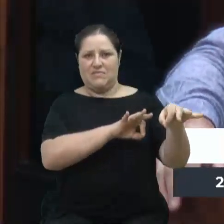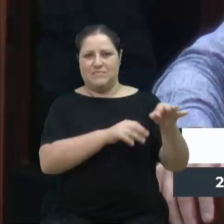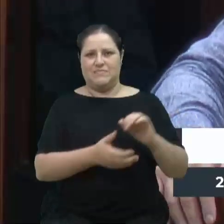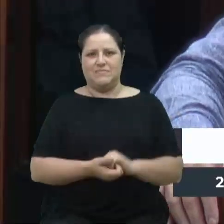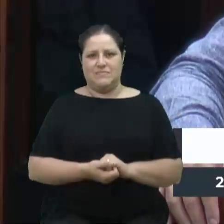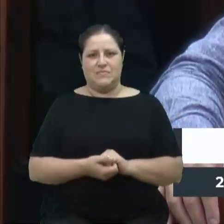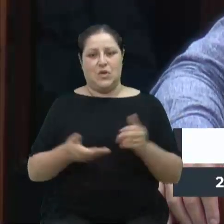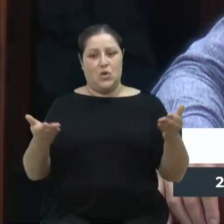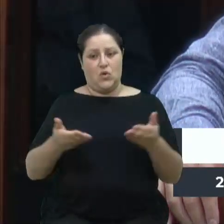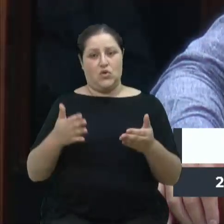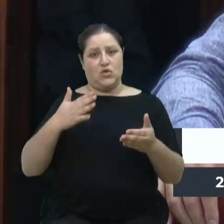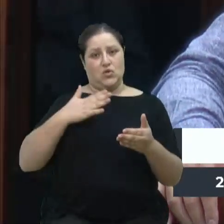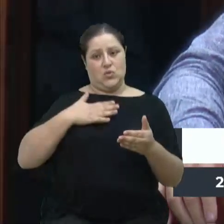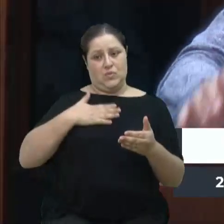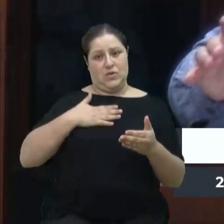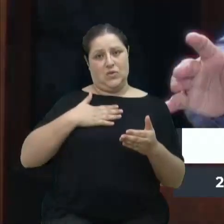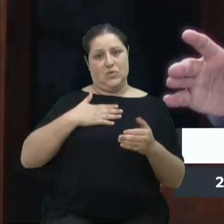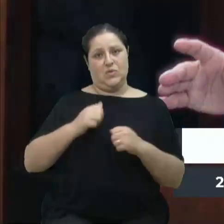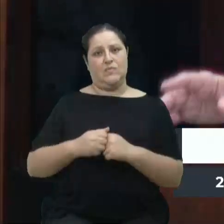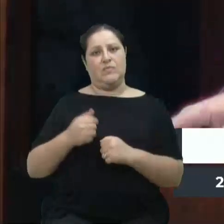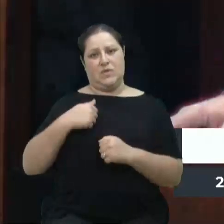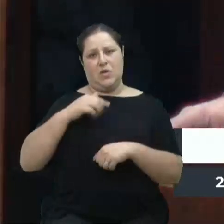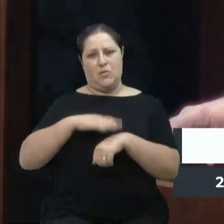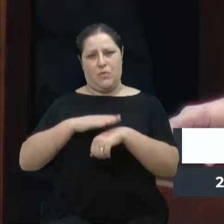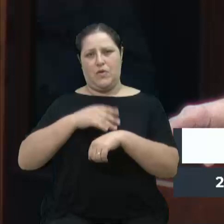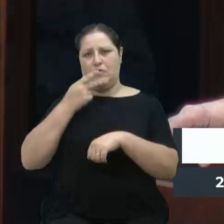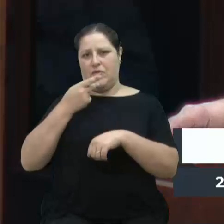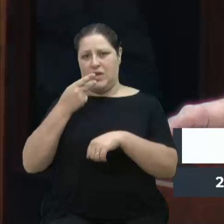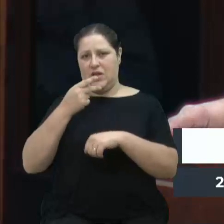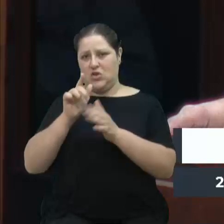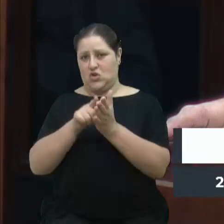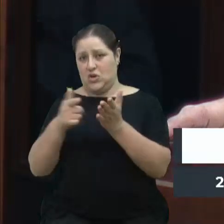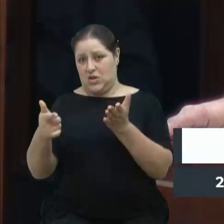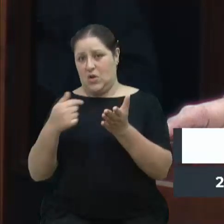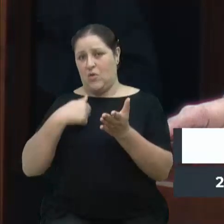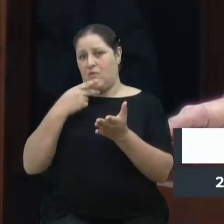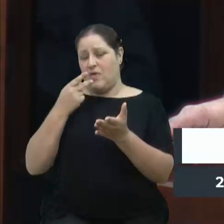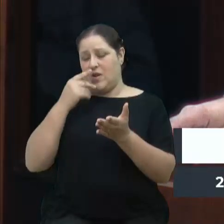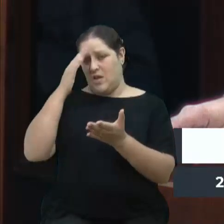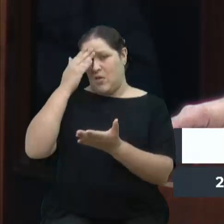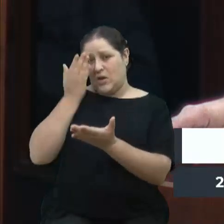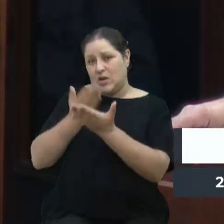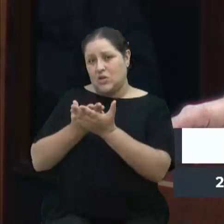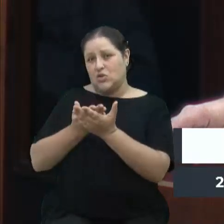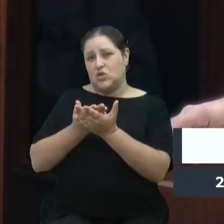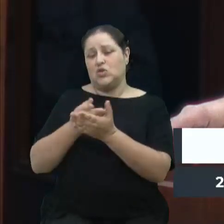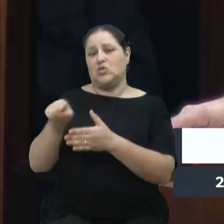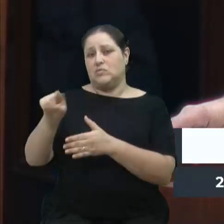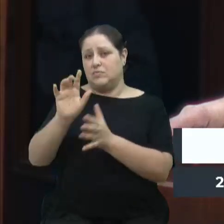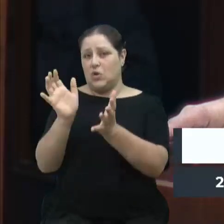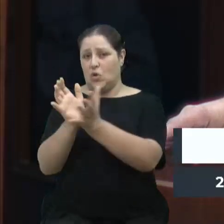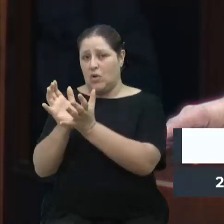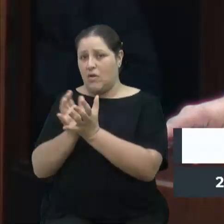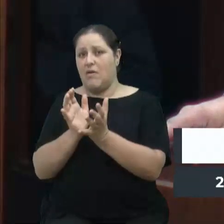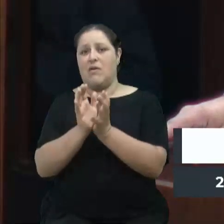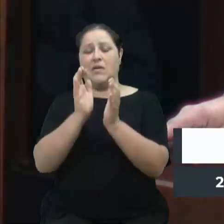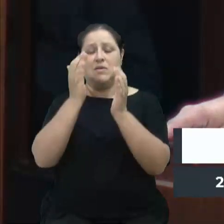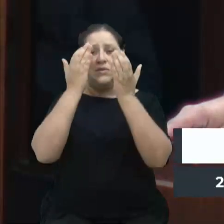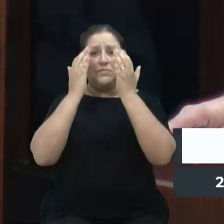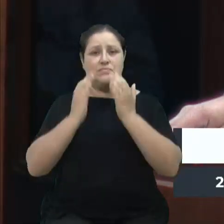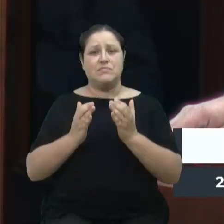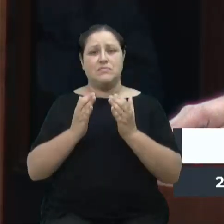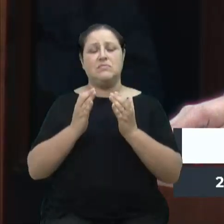eu me manifestei no jornal, eu disse que eu tinha certeza que os colegas analisariam e não votariam